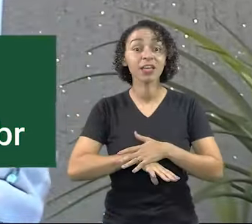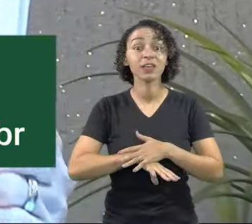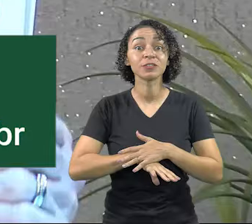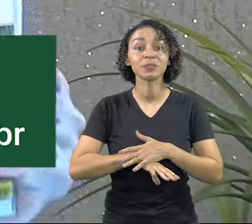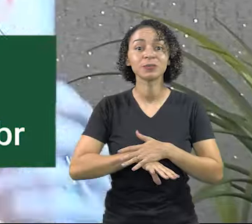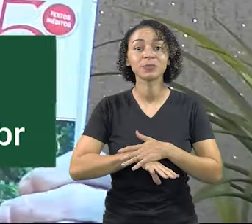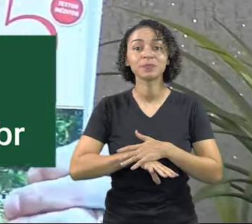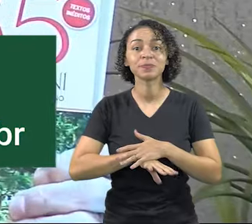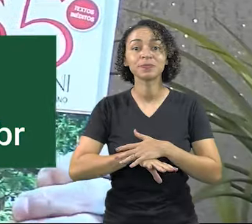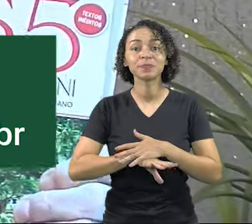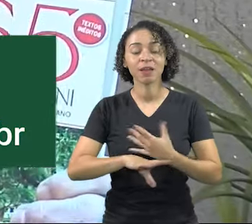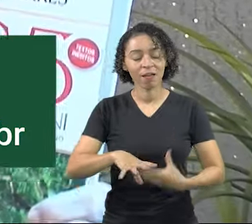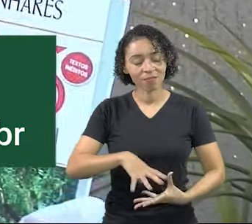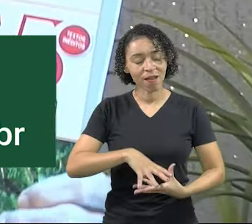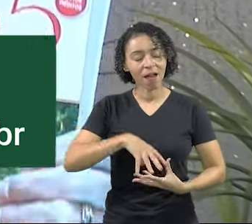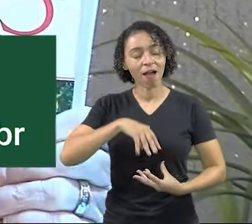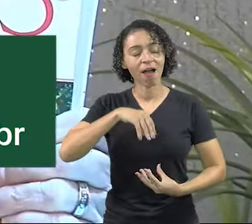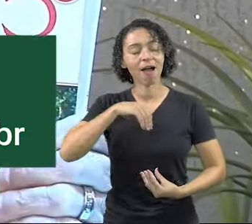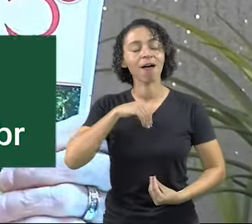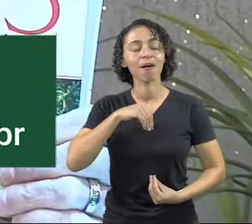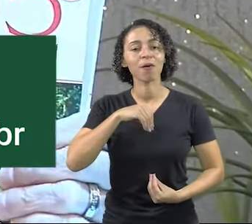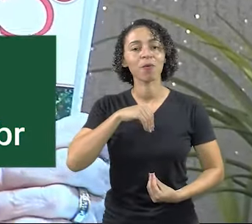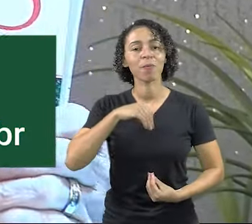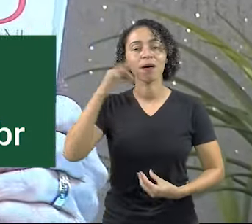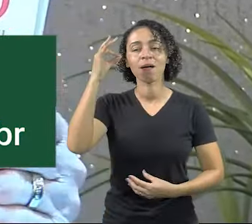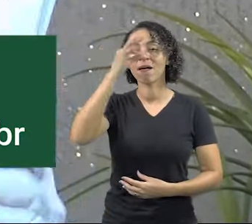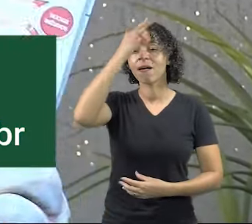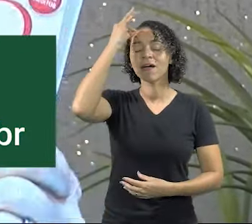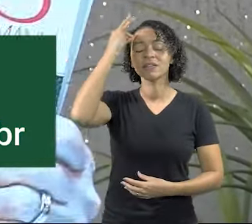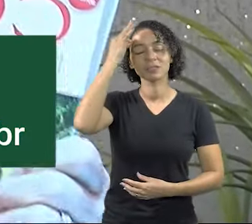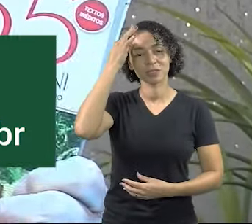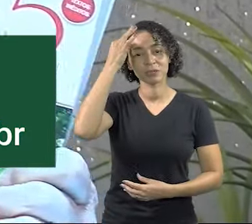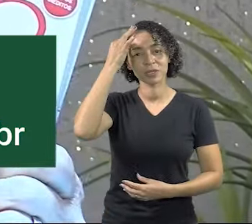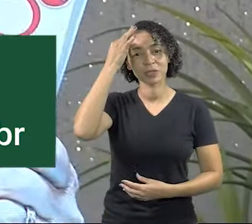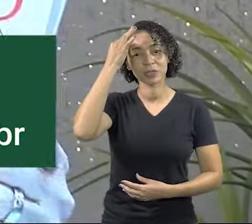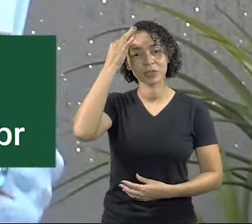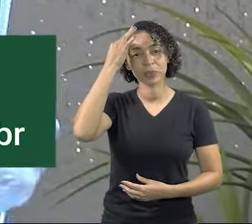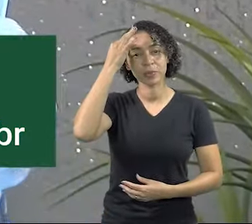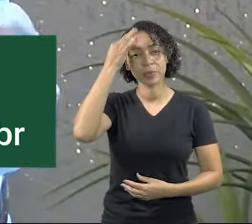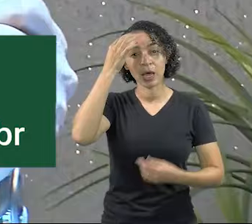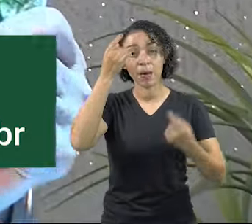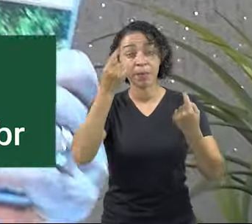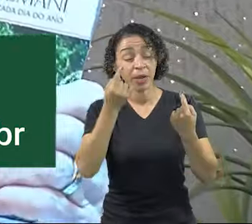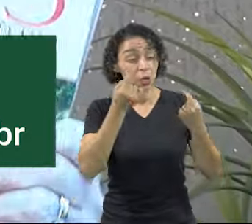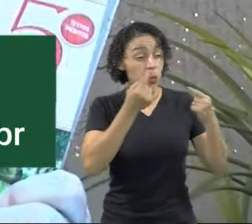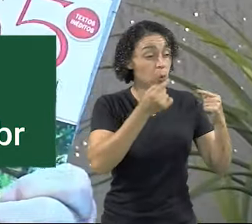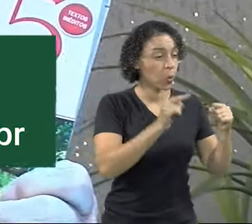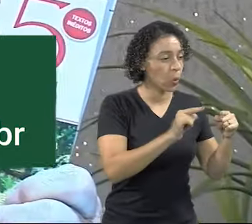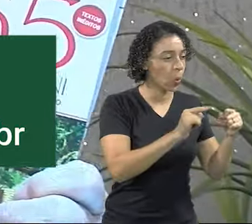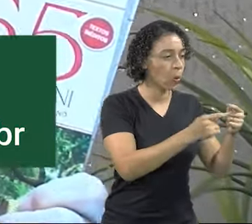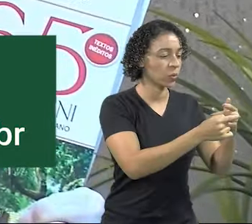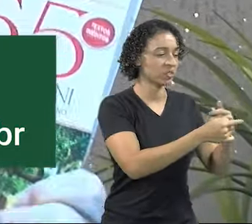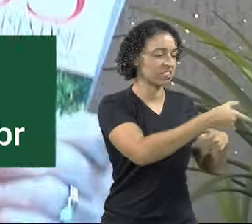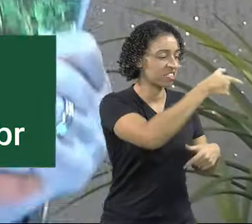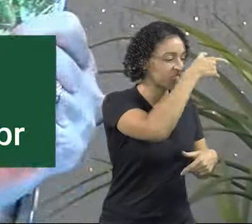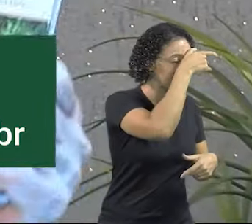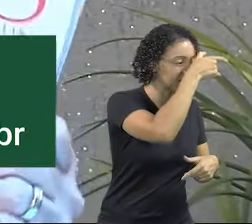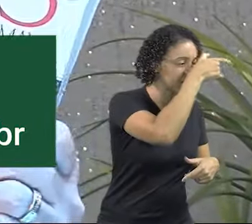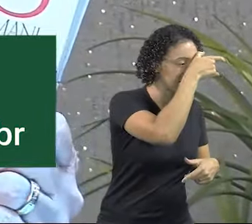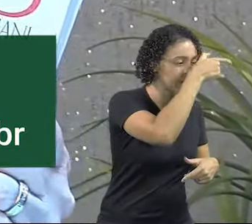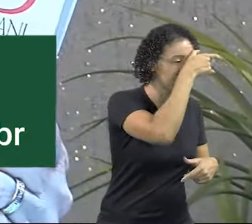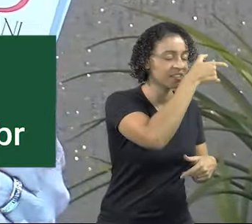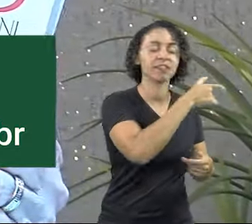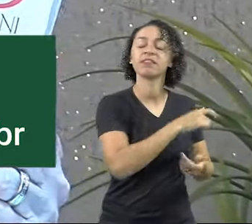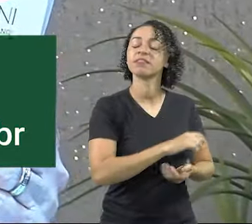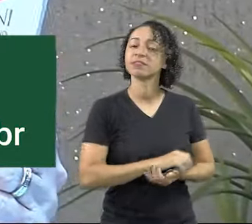dentro do seu corpo dentro da sua alma dentro do seu espírito para rechaçar aquilo que